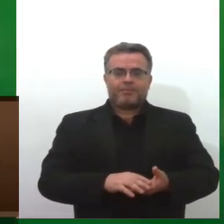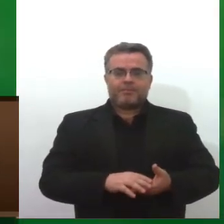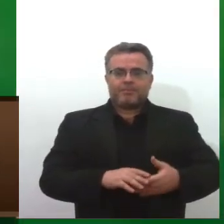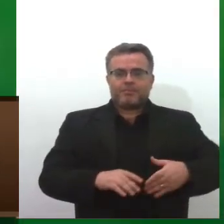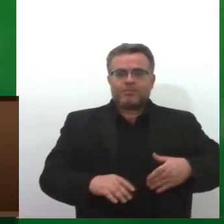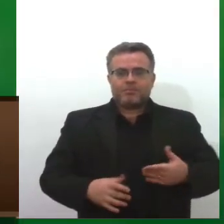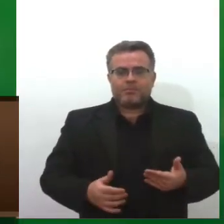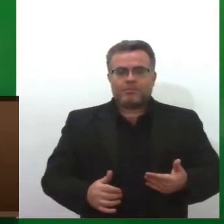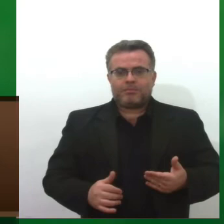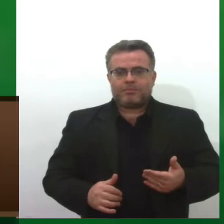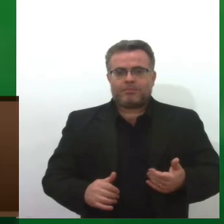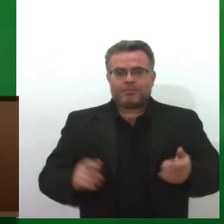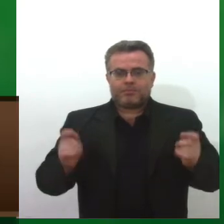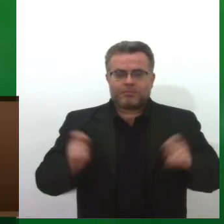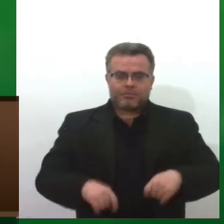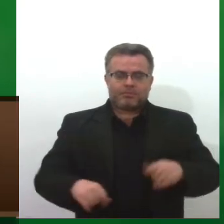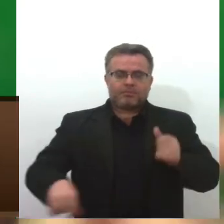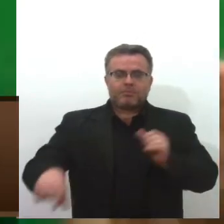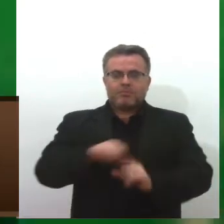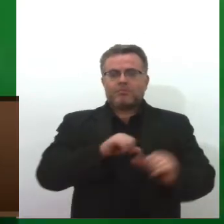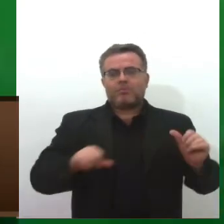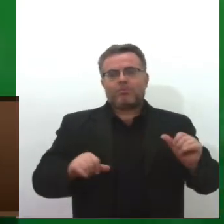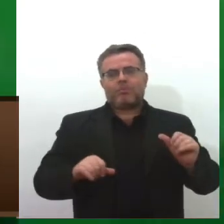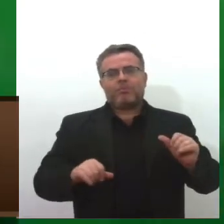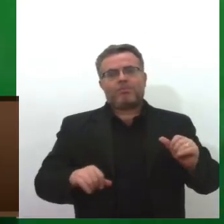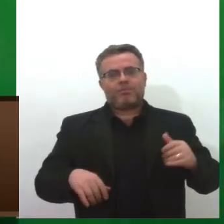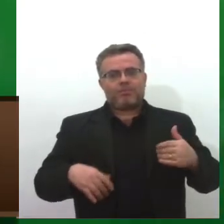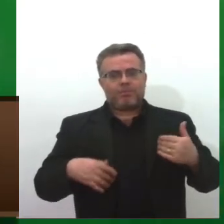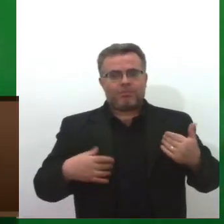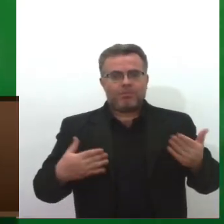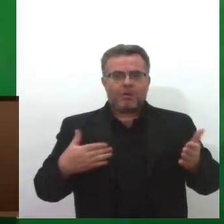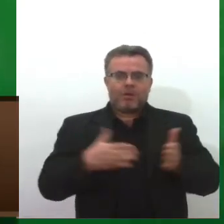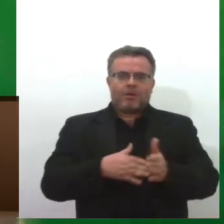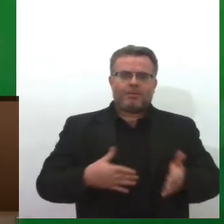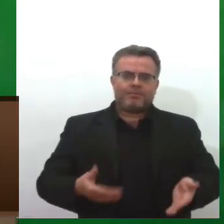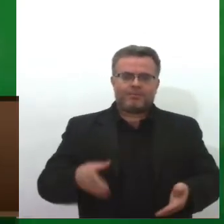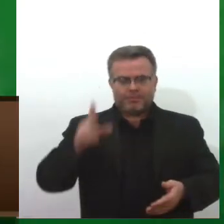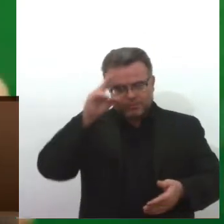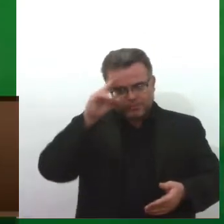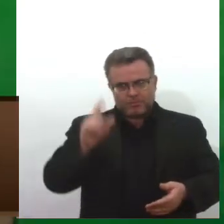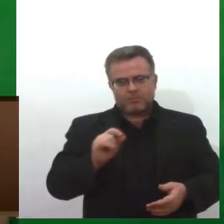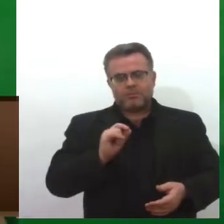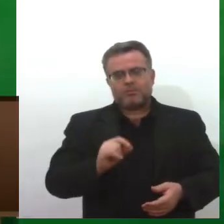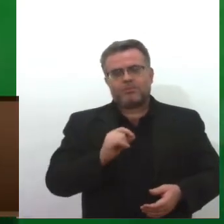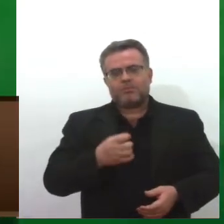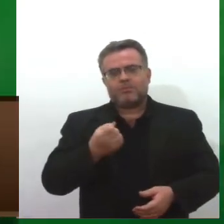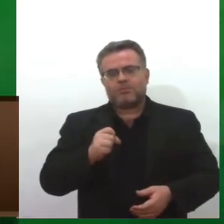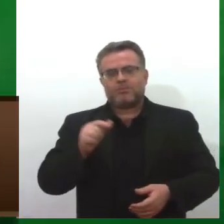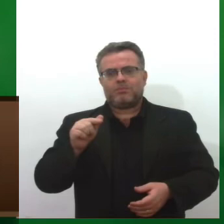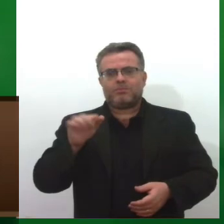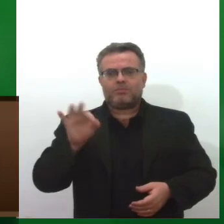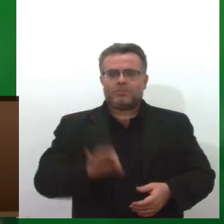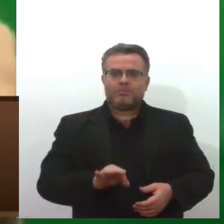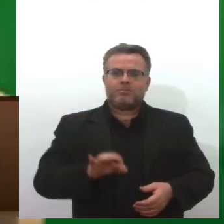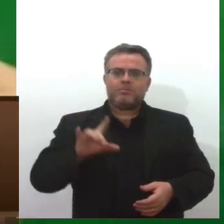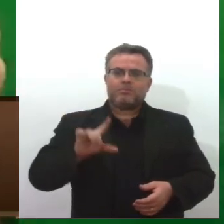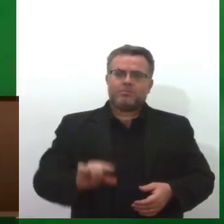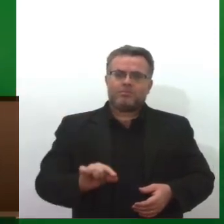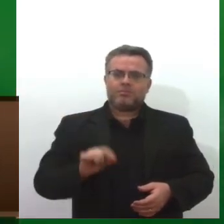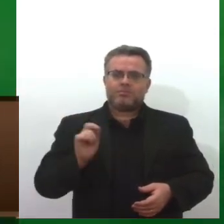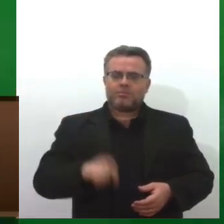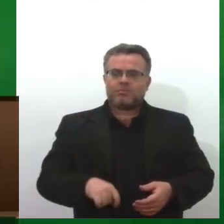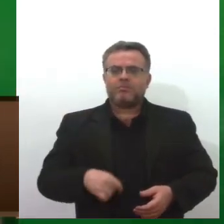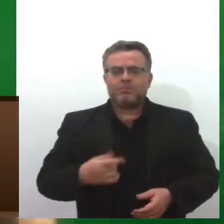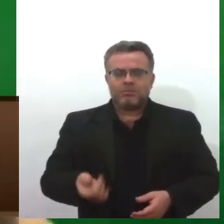do Comitê Técnico Científico na última segunda-feira, onde, de fato, foram voltar